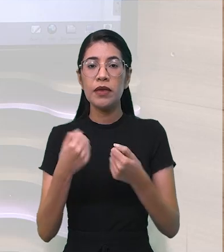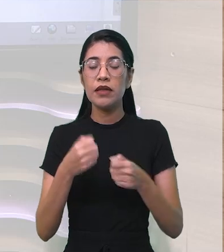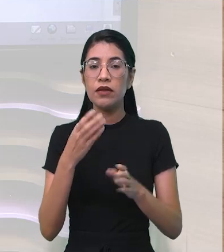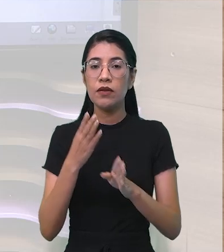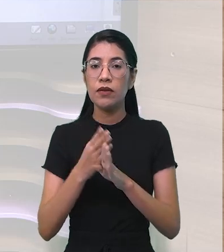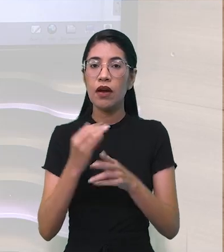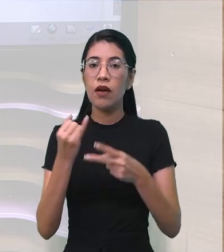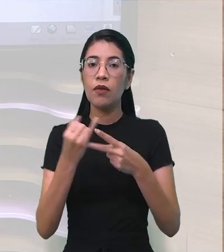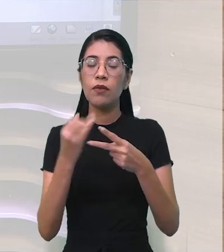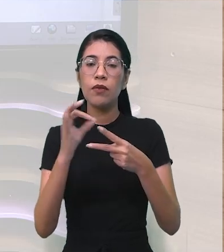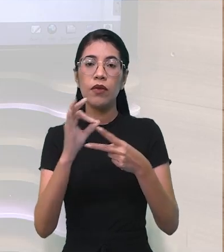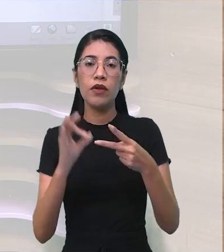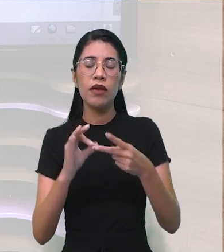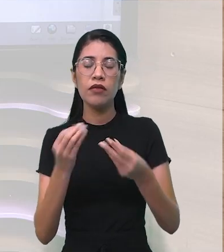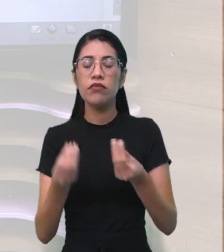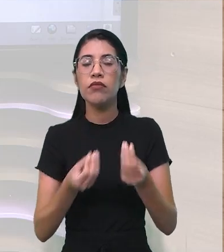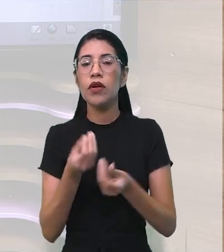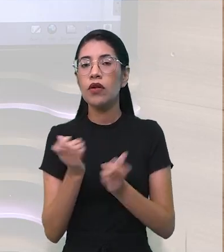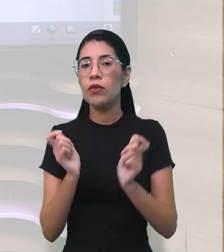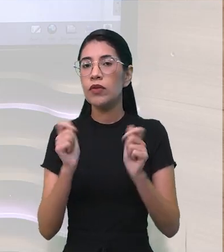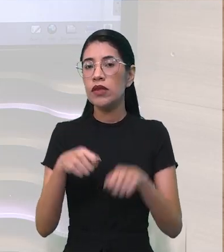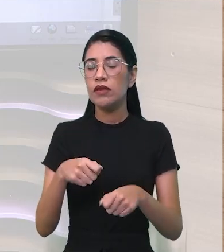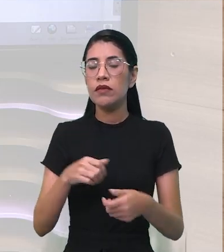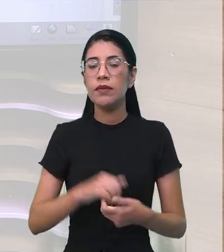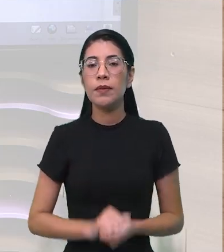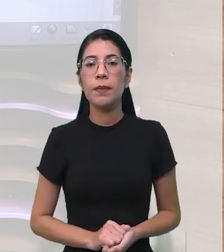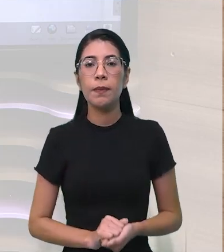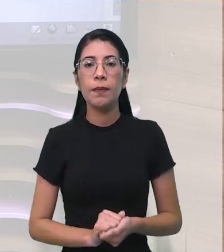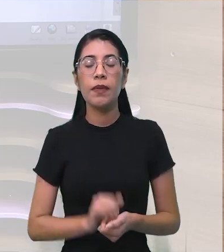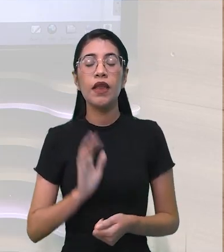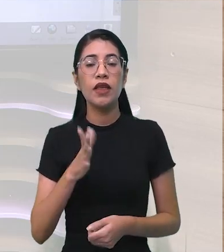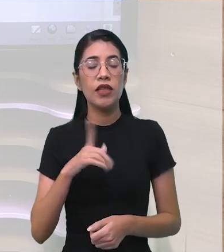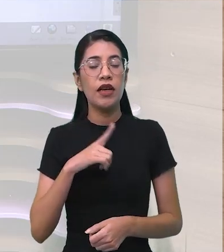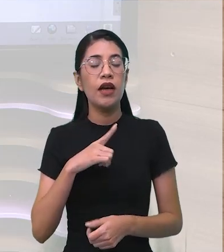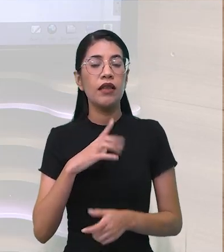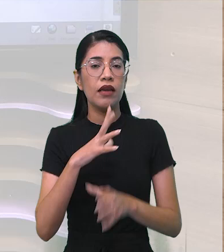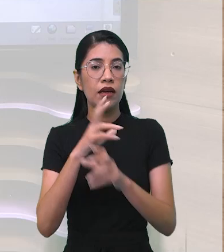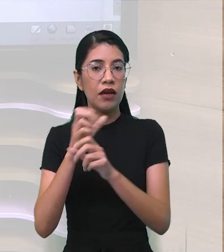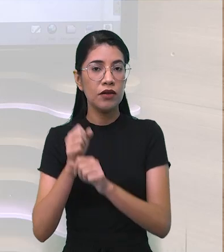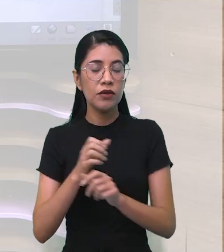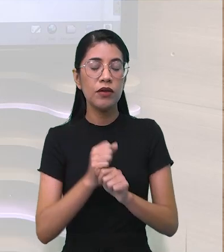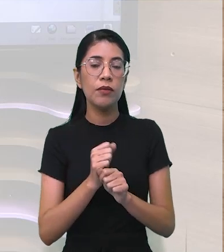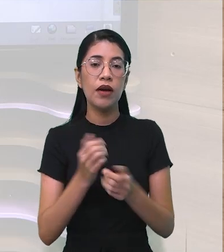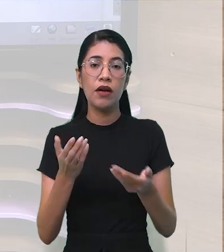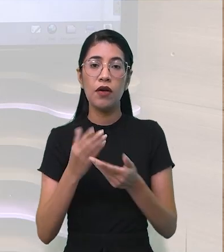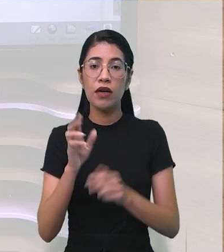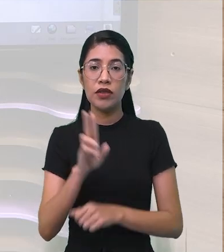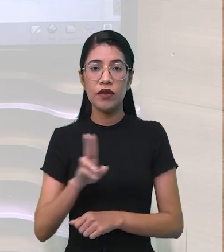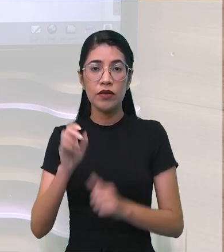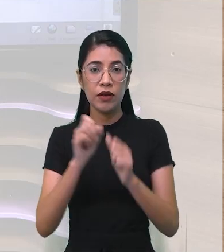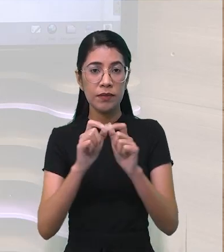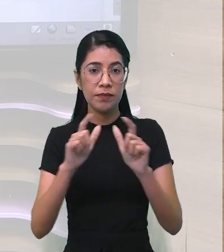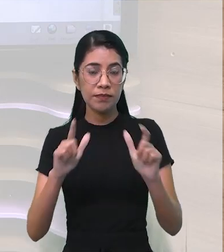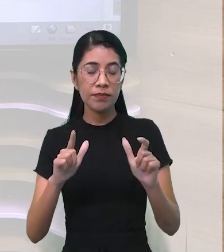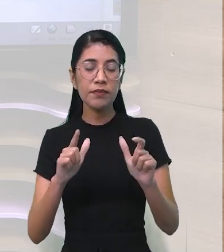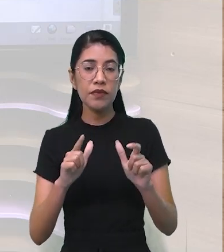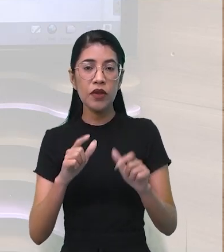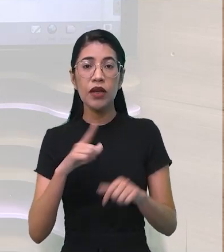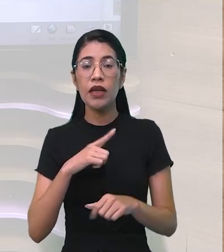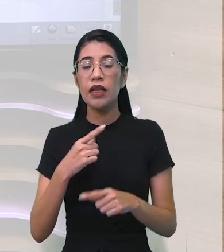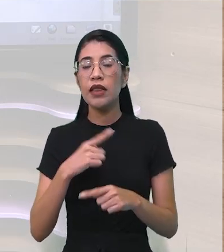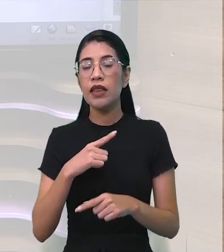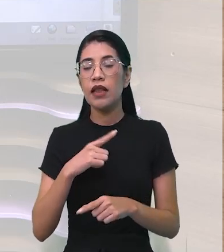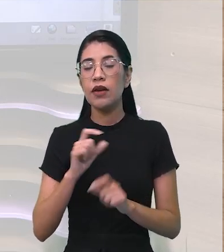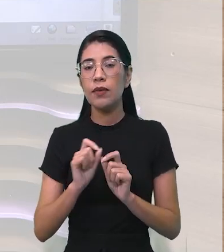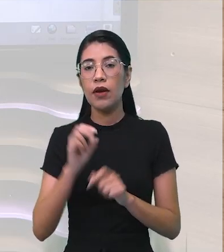polígono. Como que a gente pode encontrar isso? Se ele deu a soma, então a gente vai usar a expressão da soma, porque na expressão da soma tem o